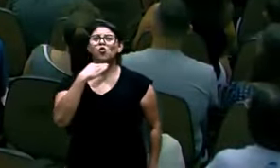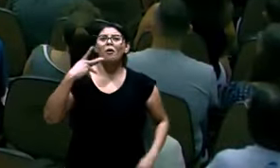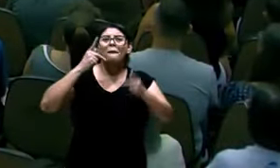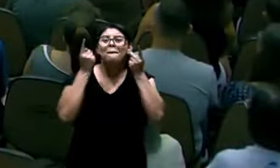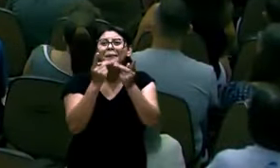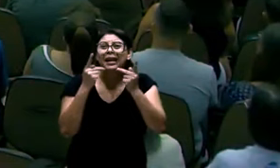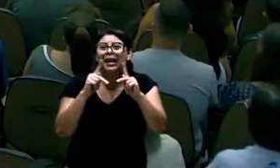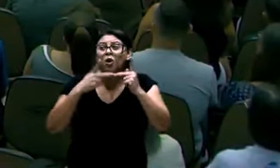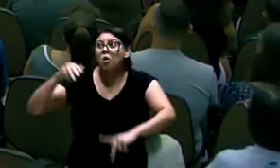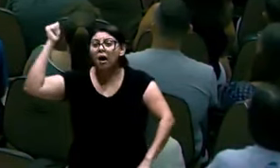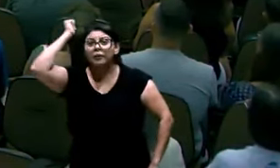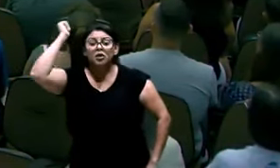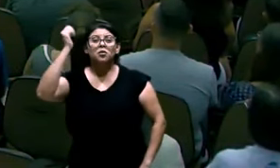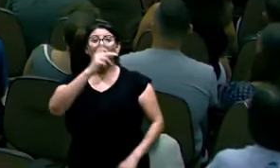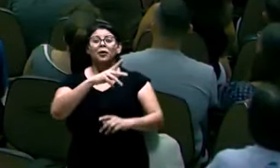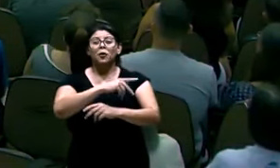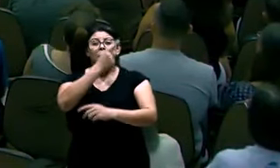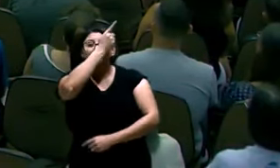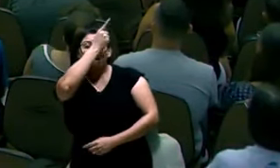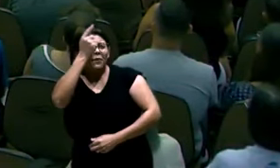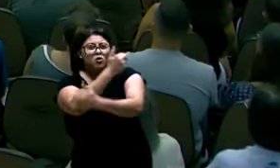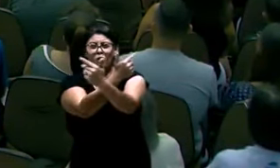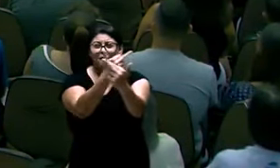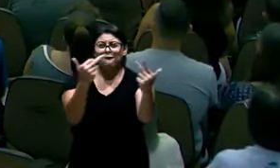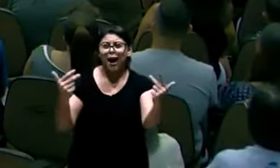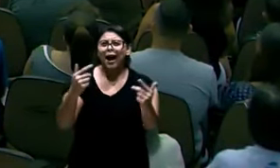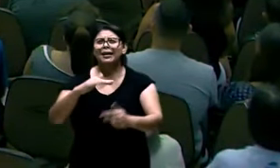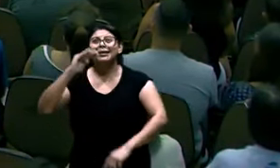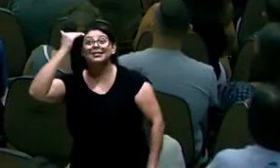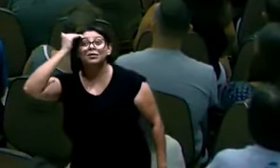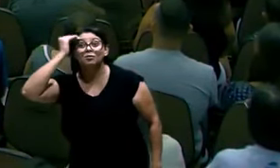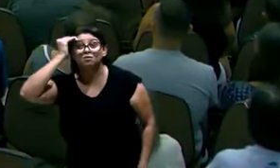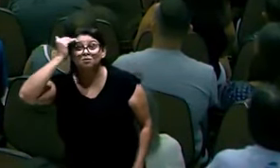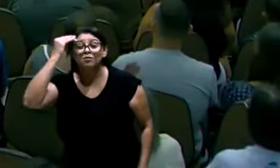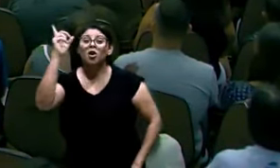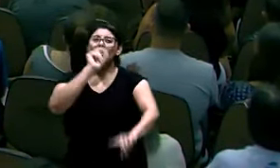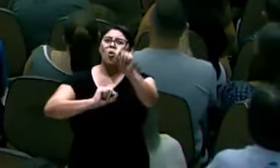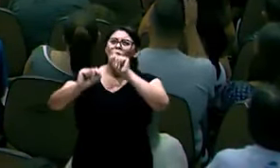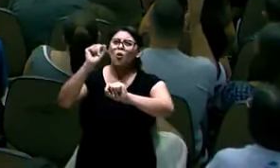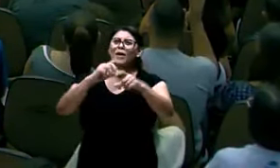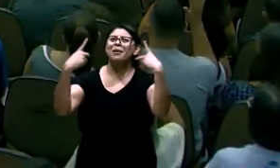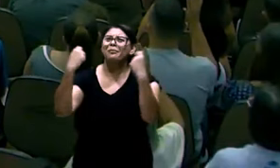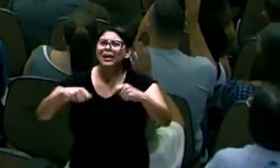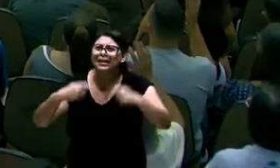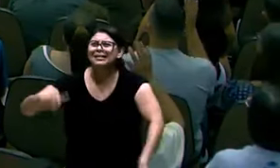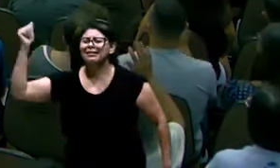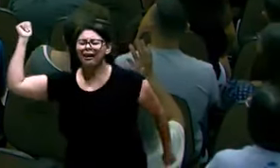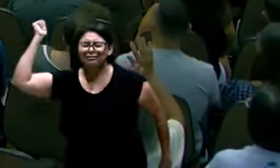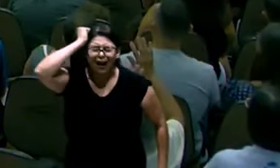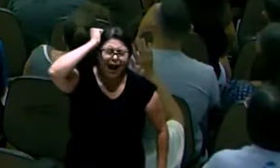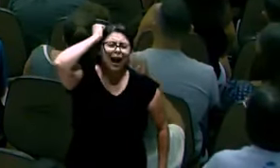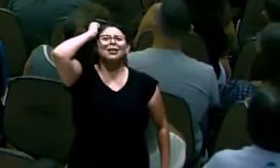aberta e chave. Eu vou repetir: a palavra não mudou. Arrependei-vos,